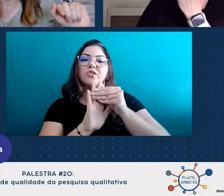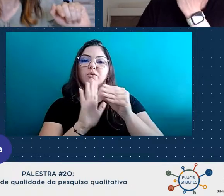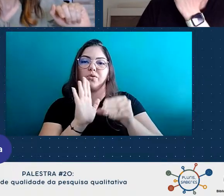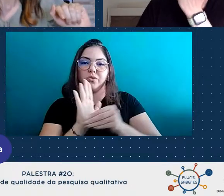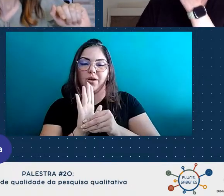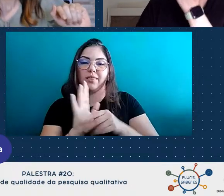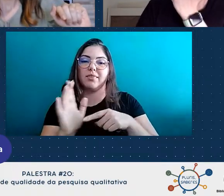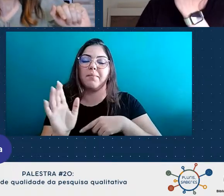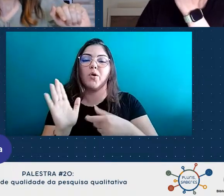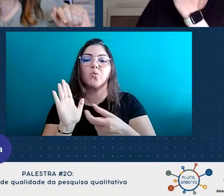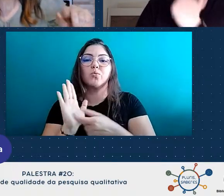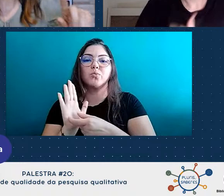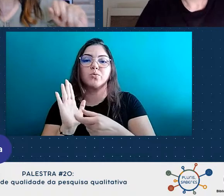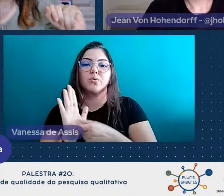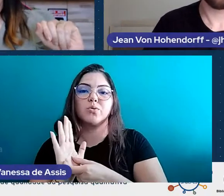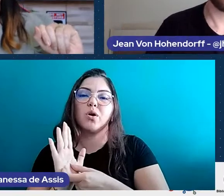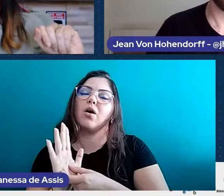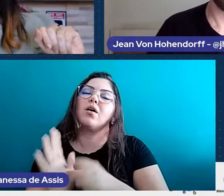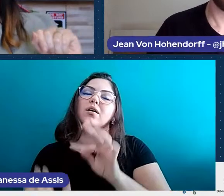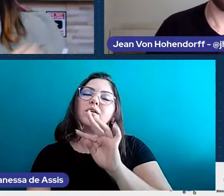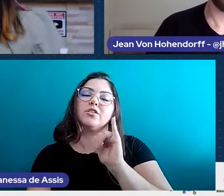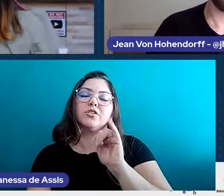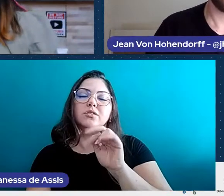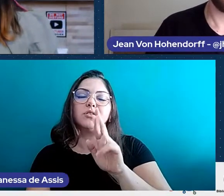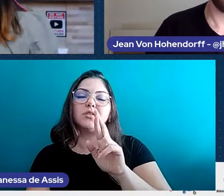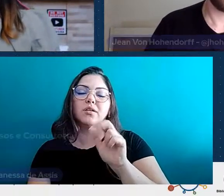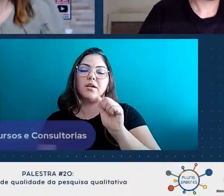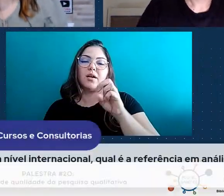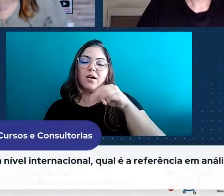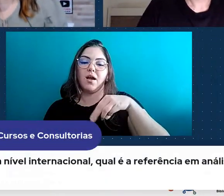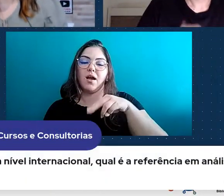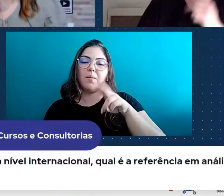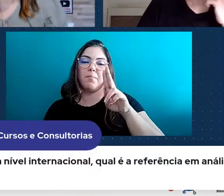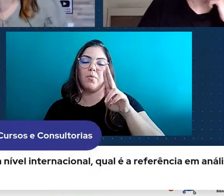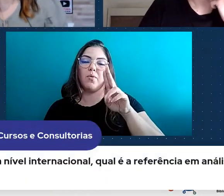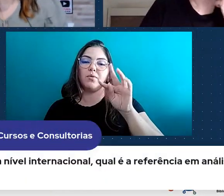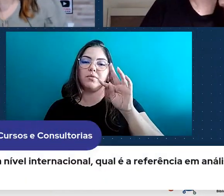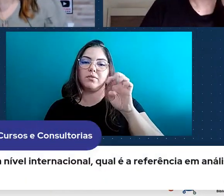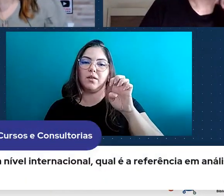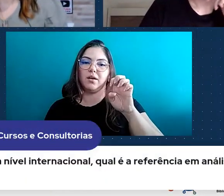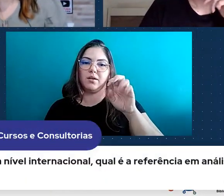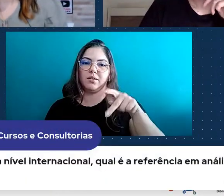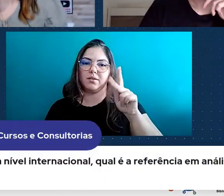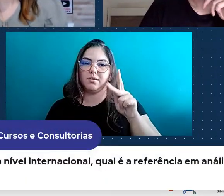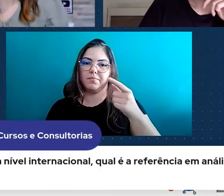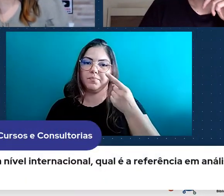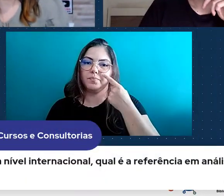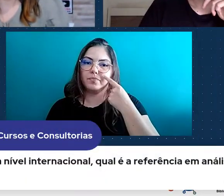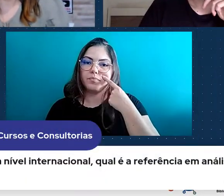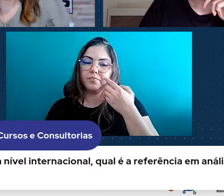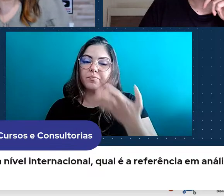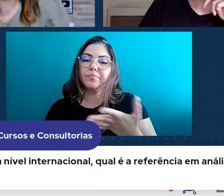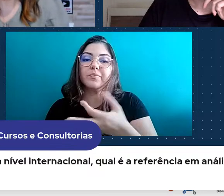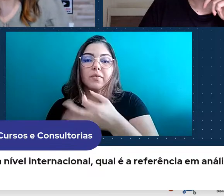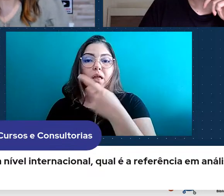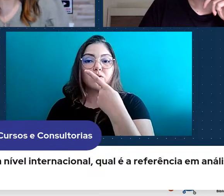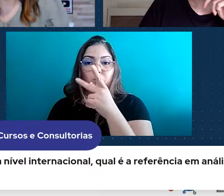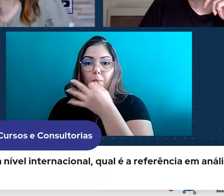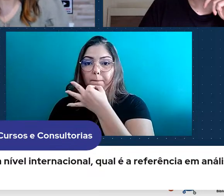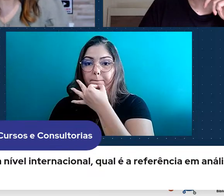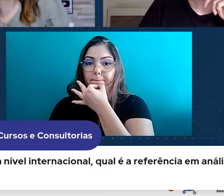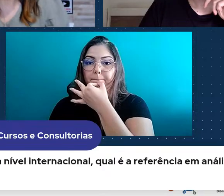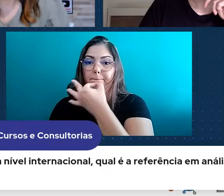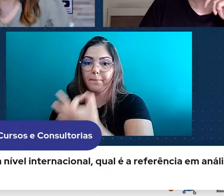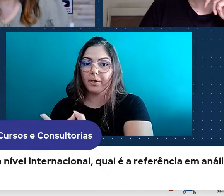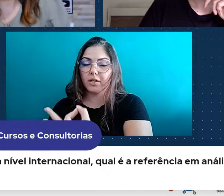Iramutec. Certo? E ela faz uma pergunta aqui para o professor João. Ela diz assim, ó: na opinião do senhor, a